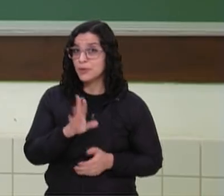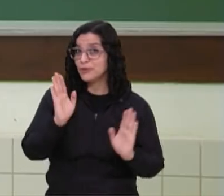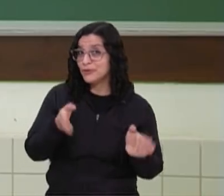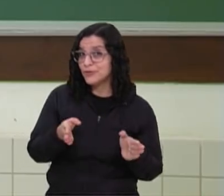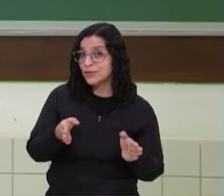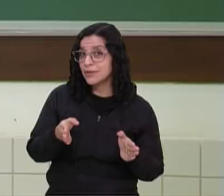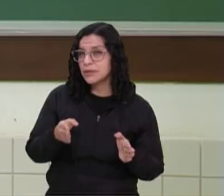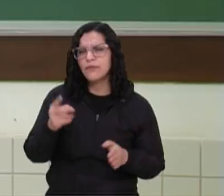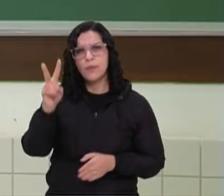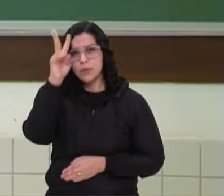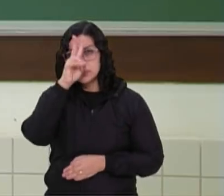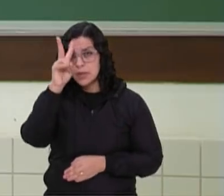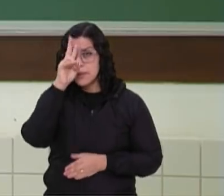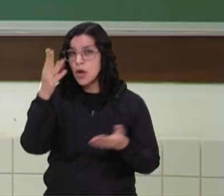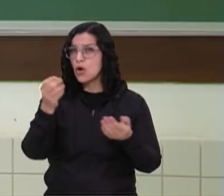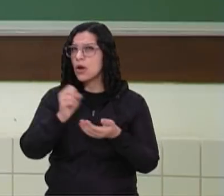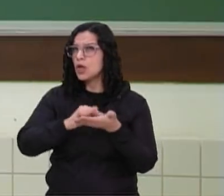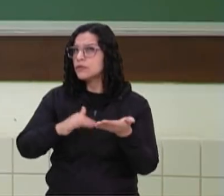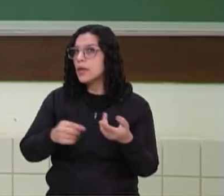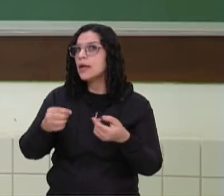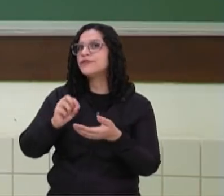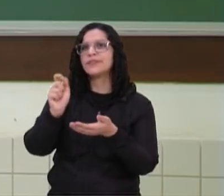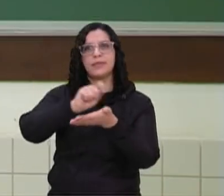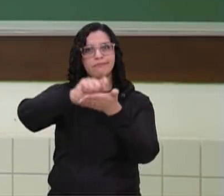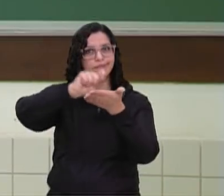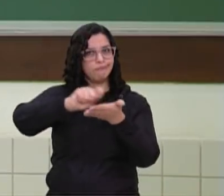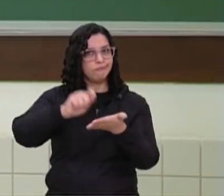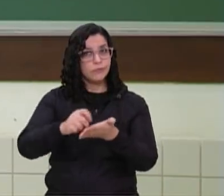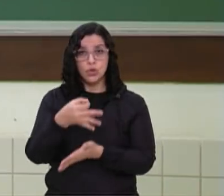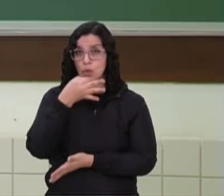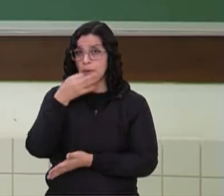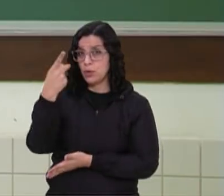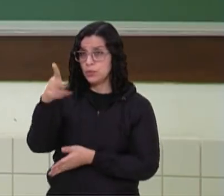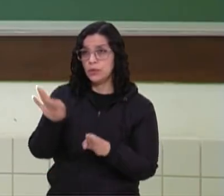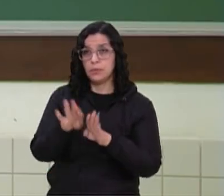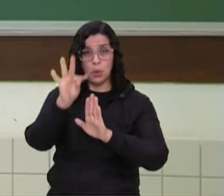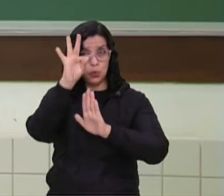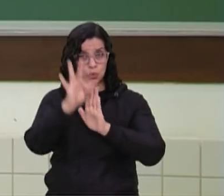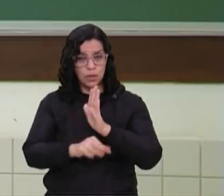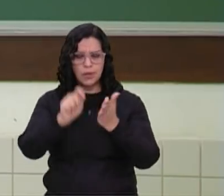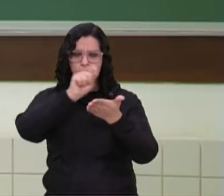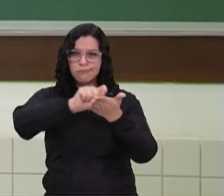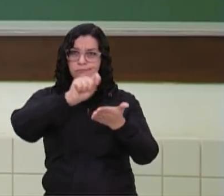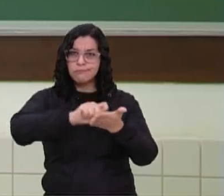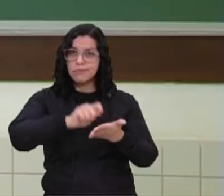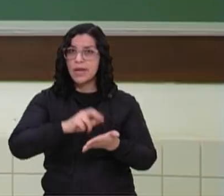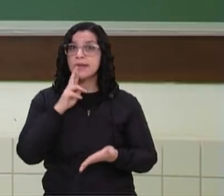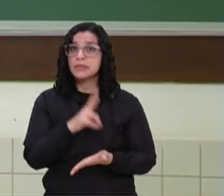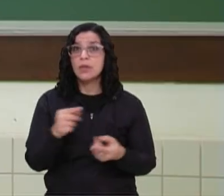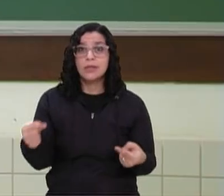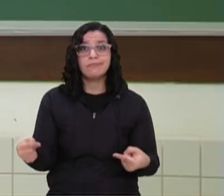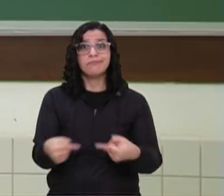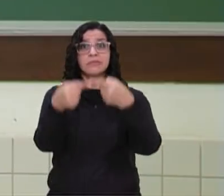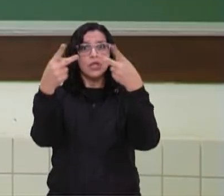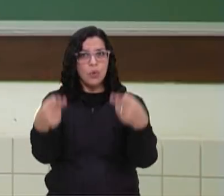Responderam? Vamos lembrar que isso aqui é um exercício discursivo. Então, o texto que você escreveu na sua resposta não precisa ser exatamente igual ao meu, mas